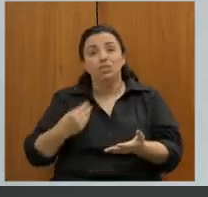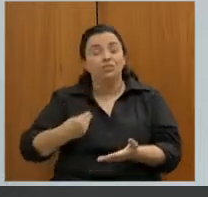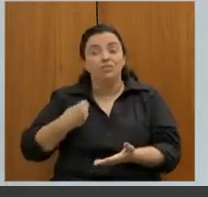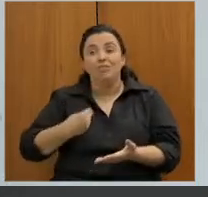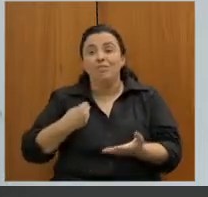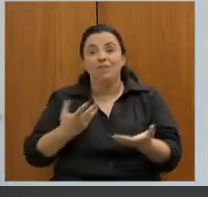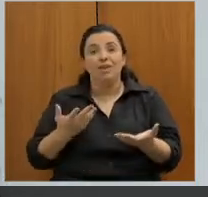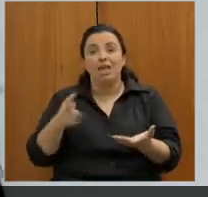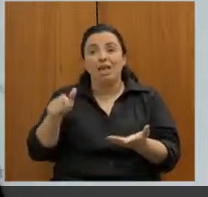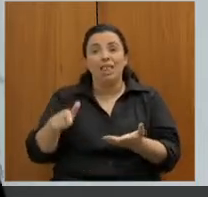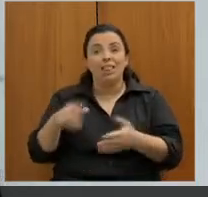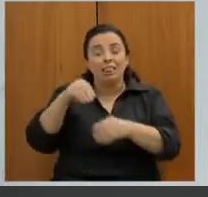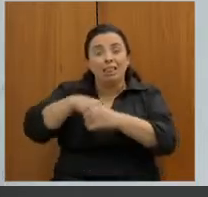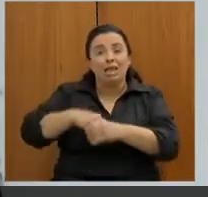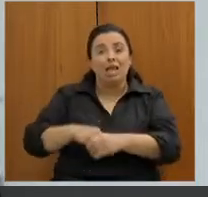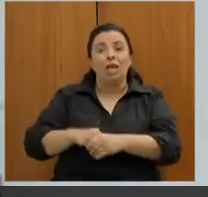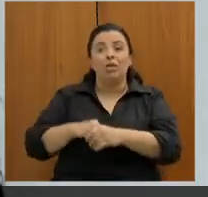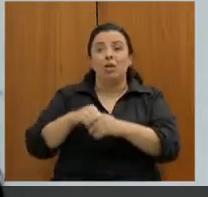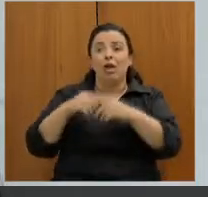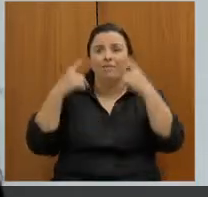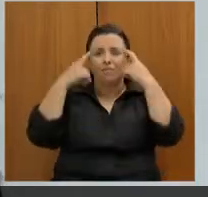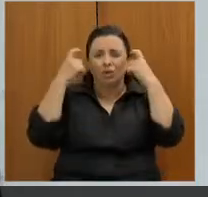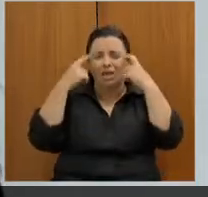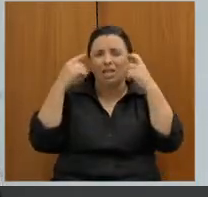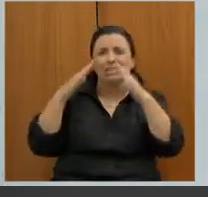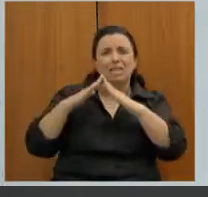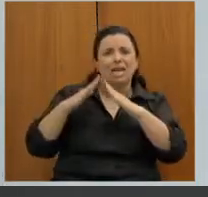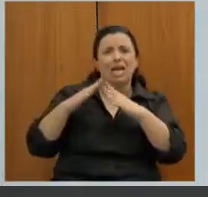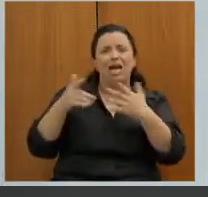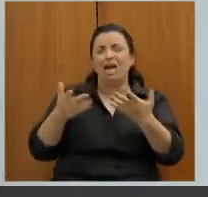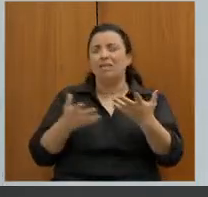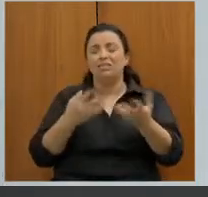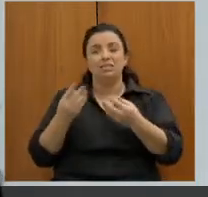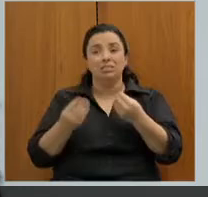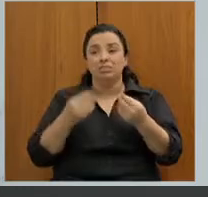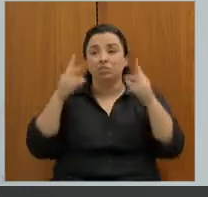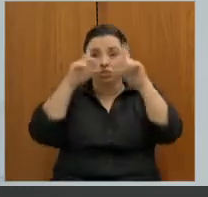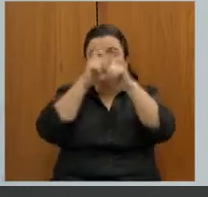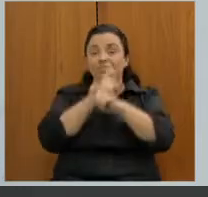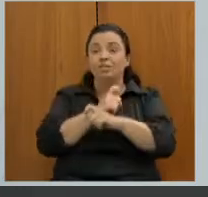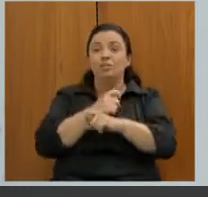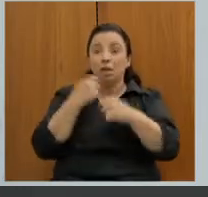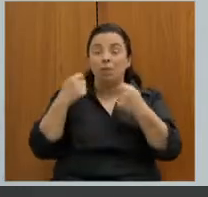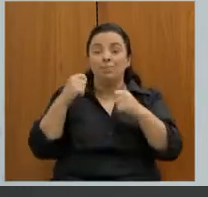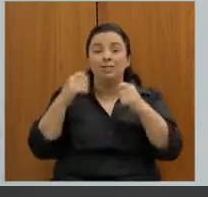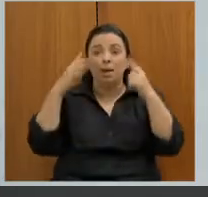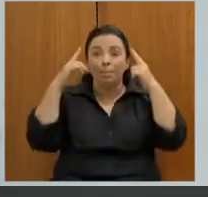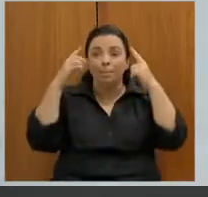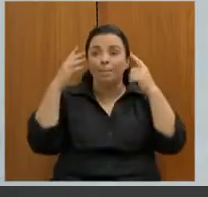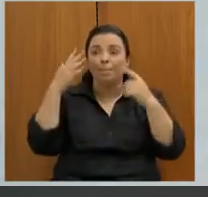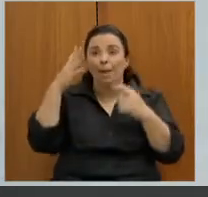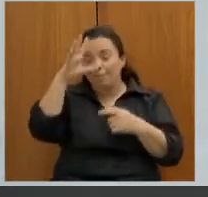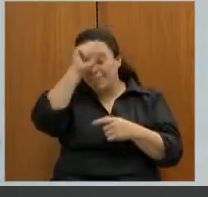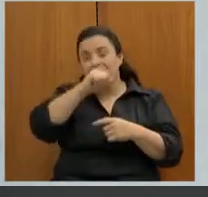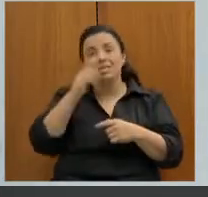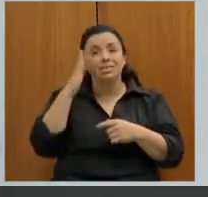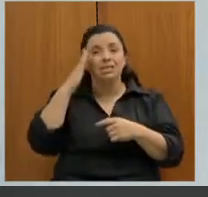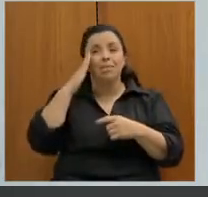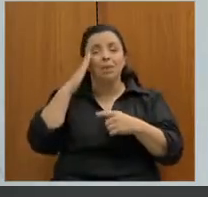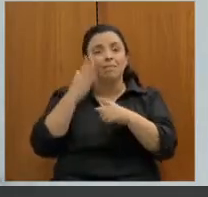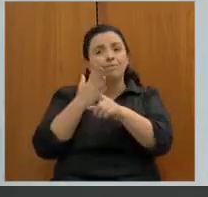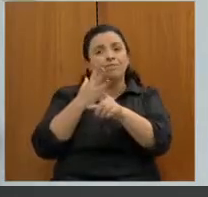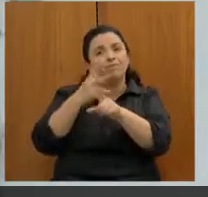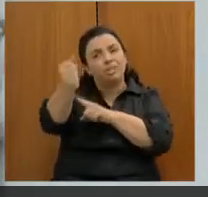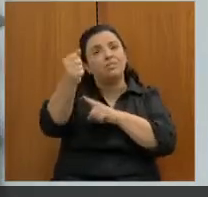romper o ciclo o ciclo da violência doméstica ele é uma escada Então a gente tem que subir degrau por degrau né E daí